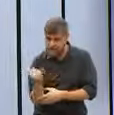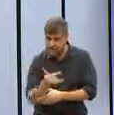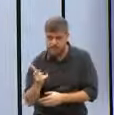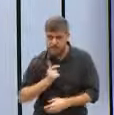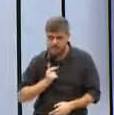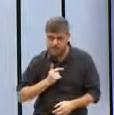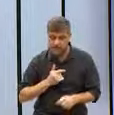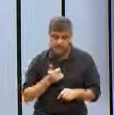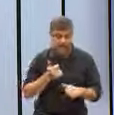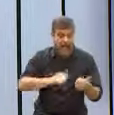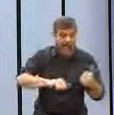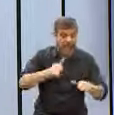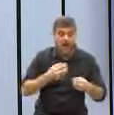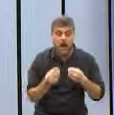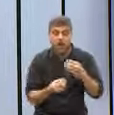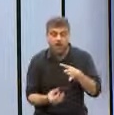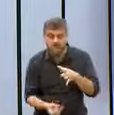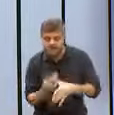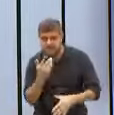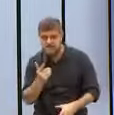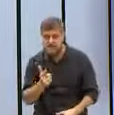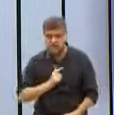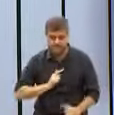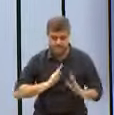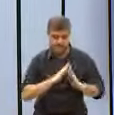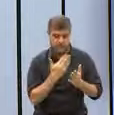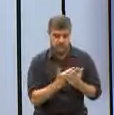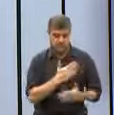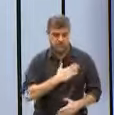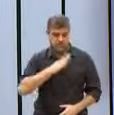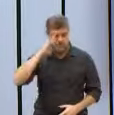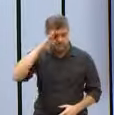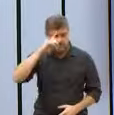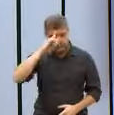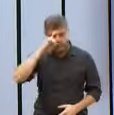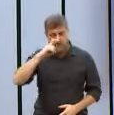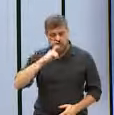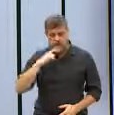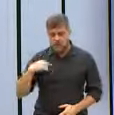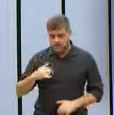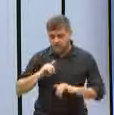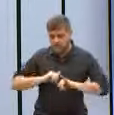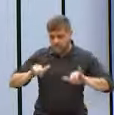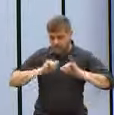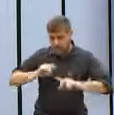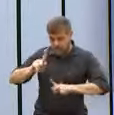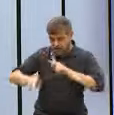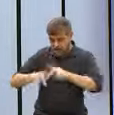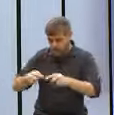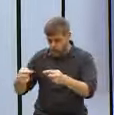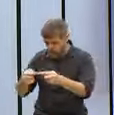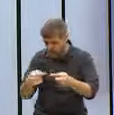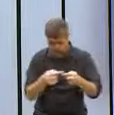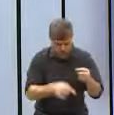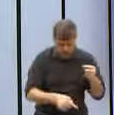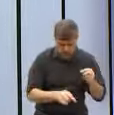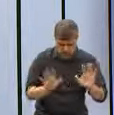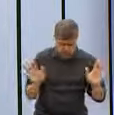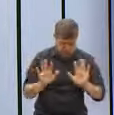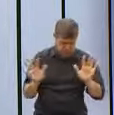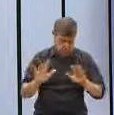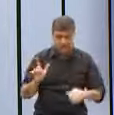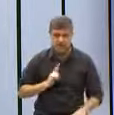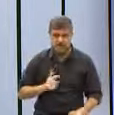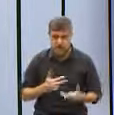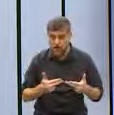aberto para verificar como é que vai ser feito isso. Então, com muita tranquilidade, eu acho que a gente tem até que falar para a população que seja a favor ou que seja contra,